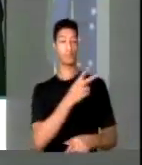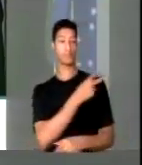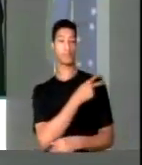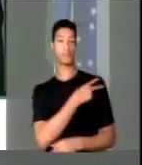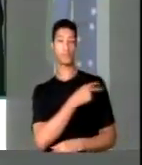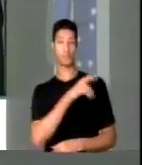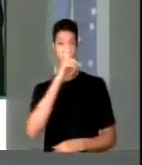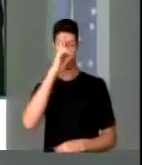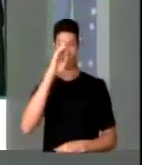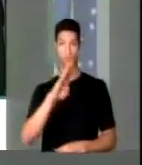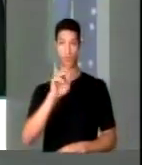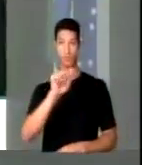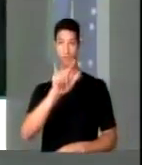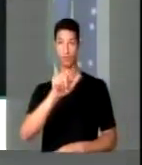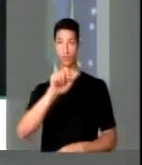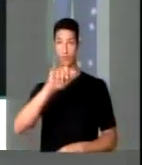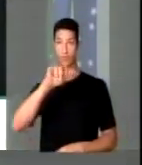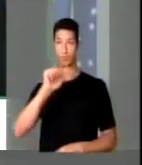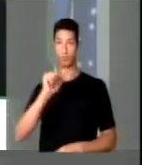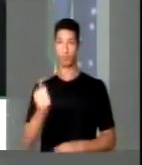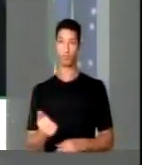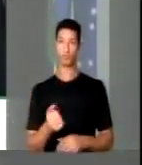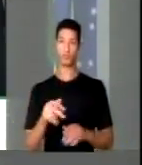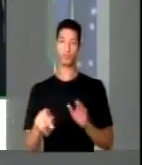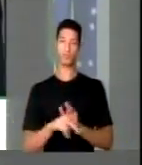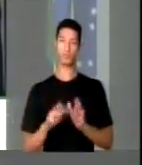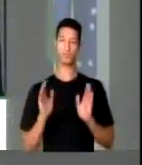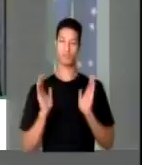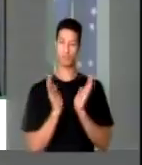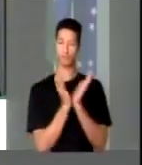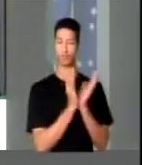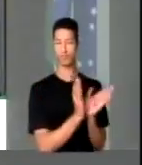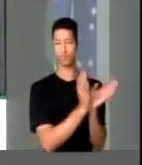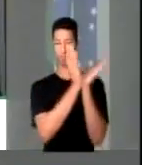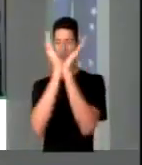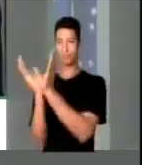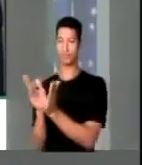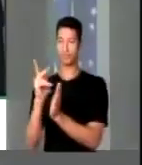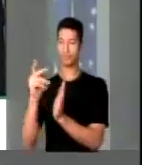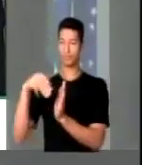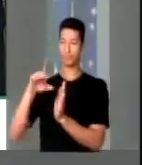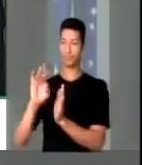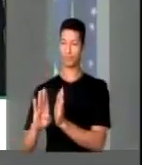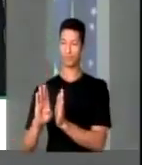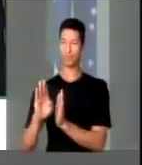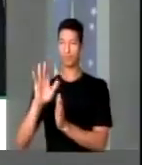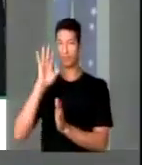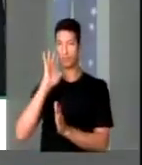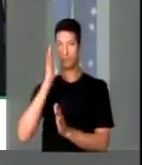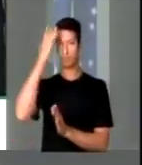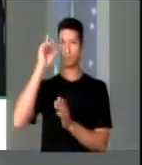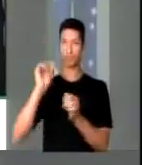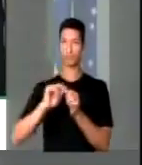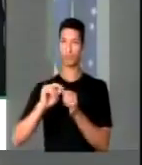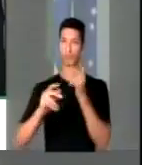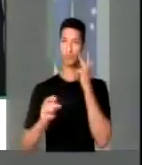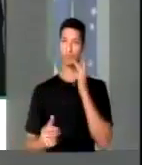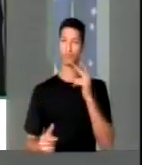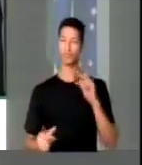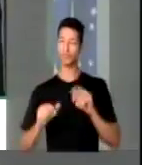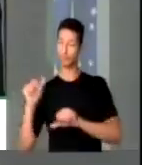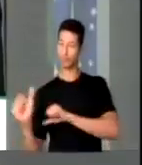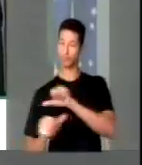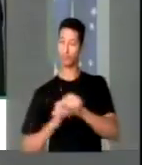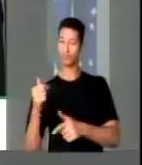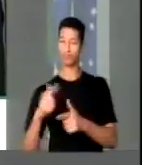pelo líder Baleia Rossi, a brava comitiva de deputados do PMDB resolveu agir para